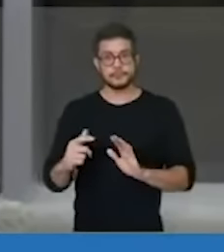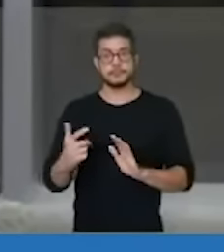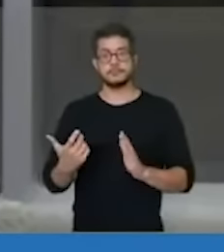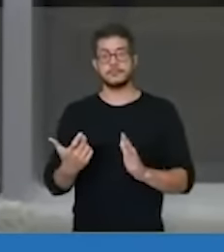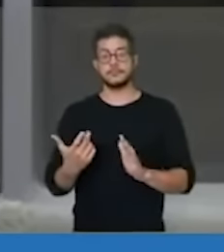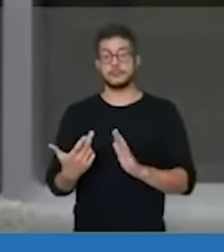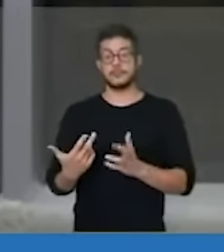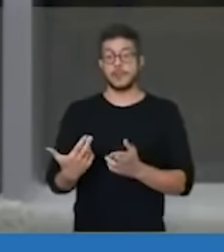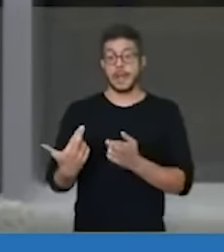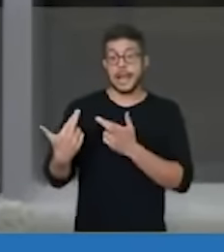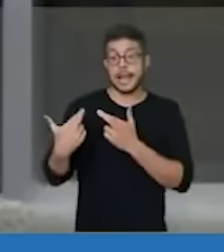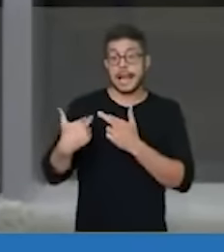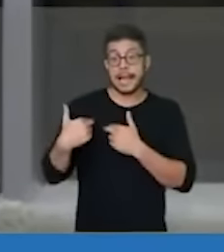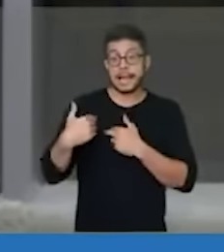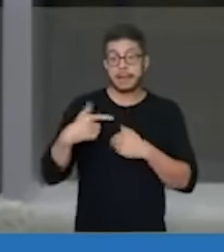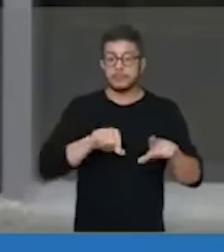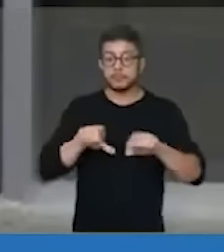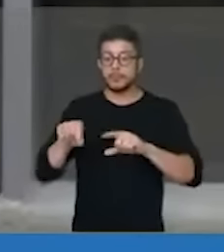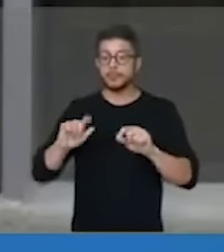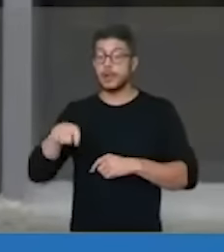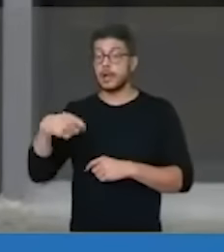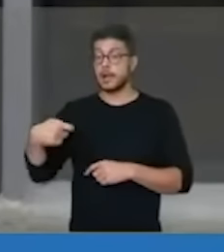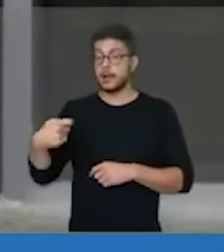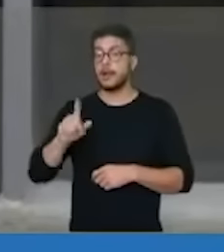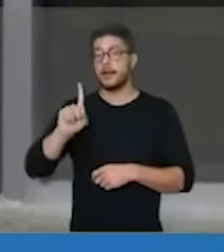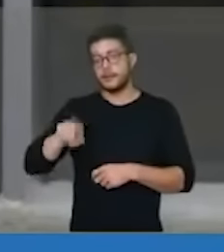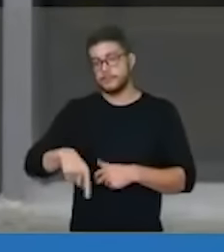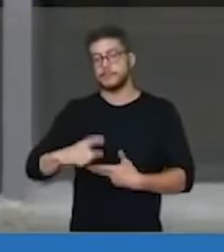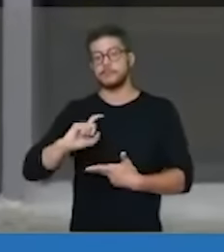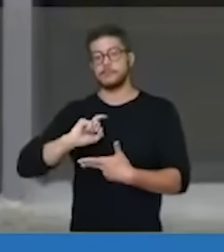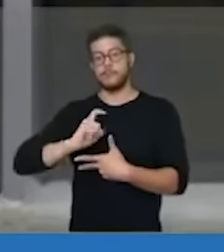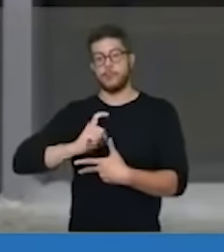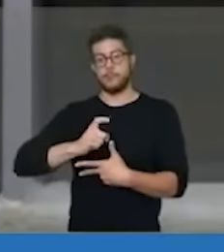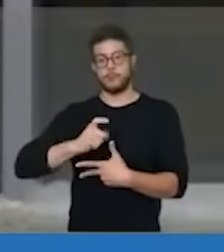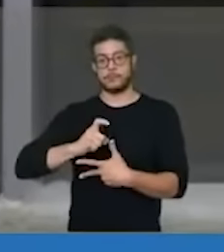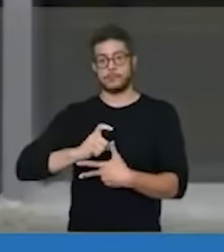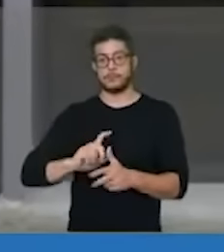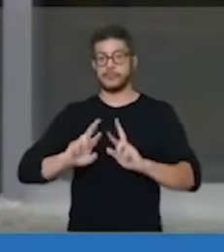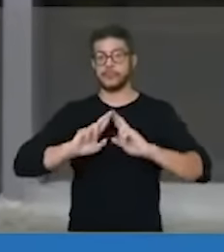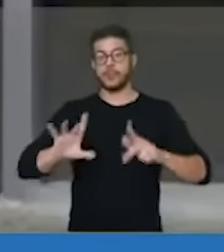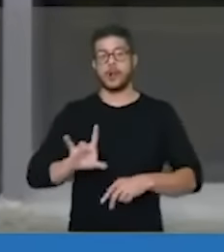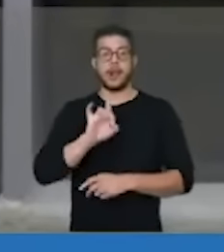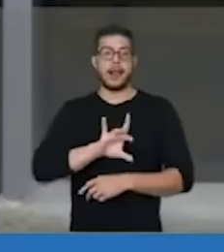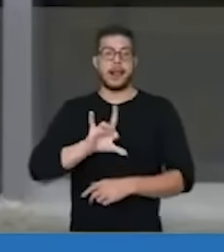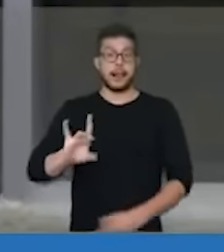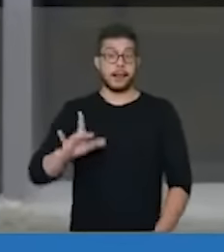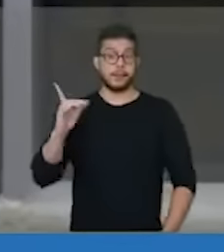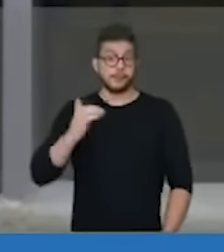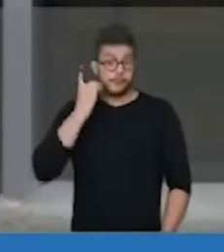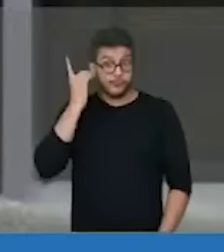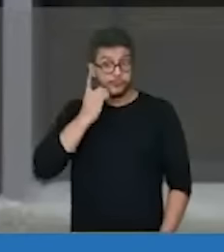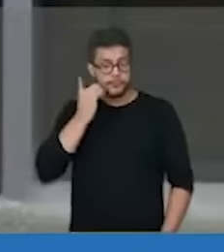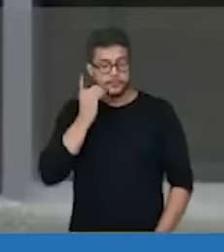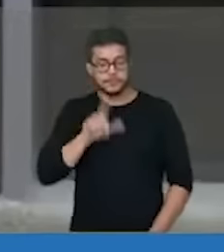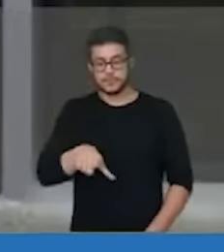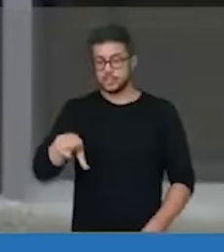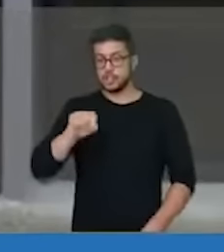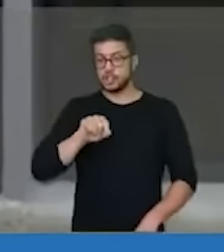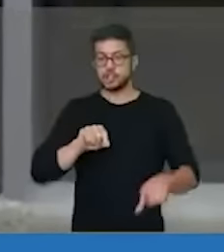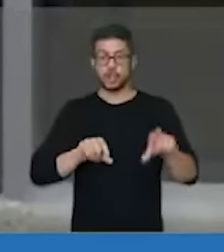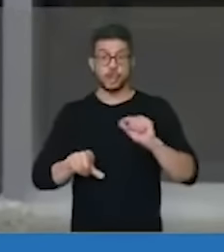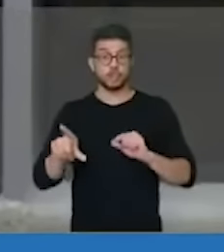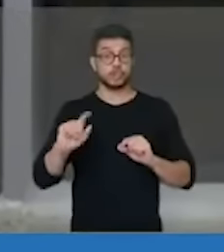ser do executivo e não cada deputado, cada deputada escolhendo de